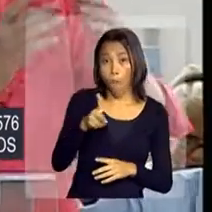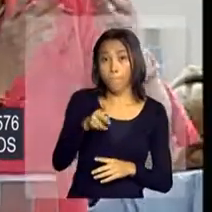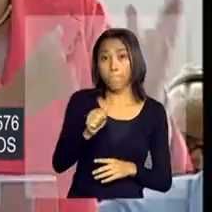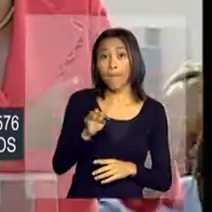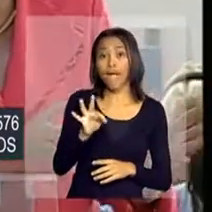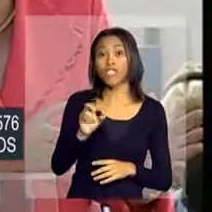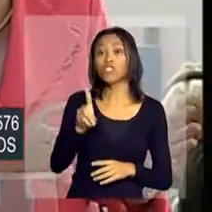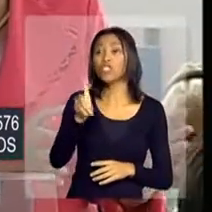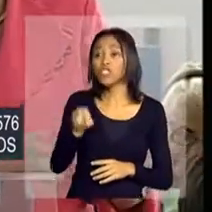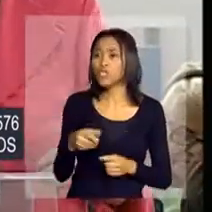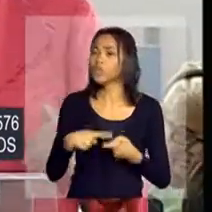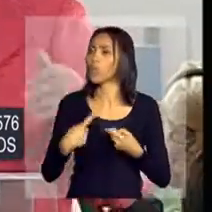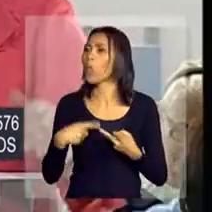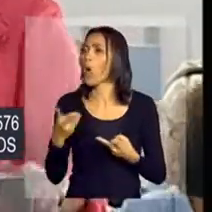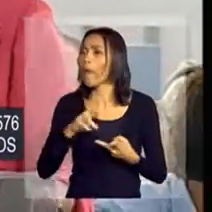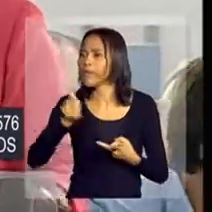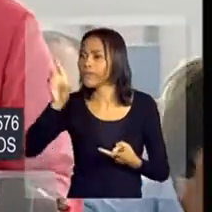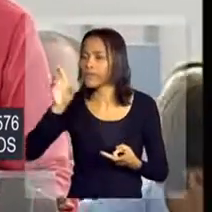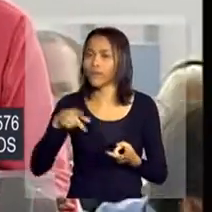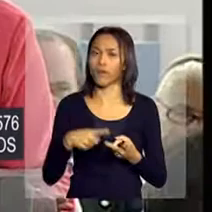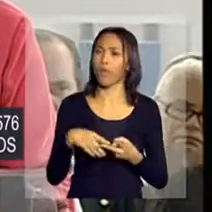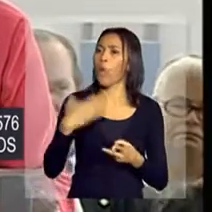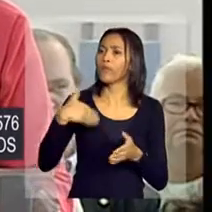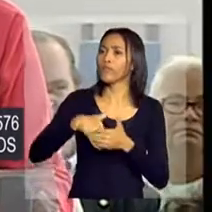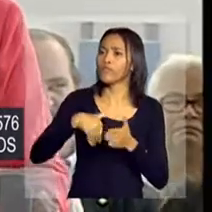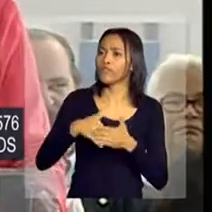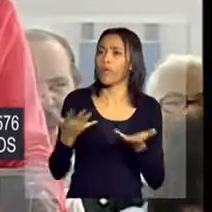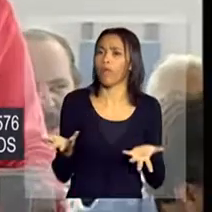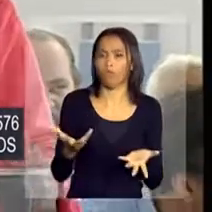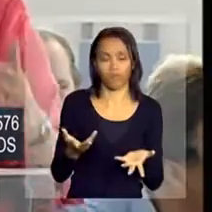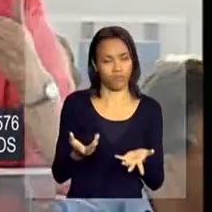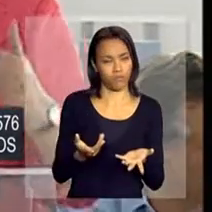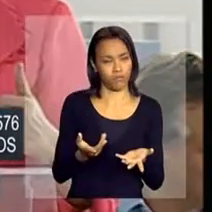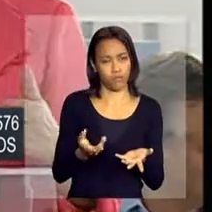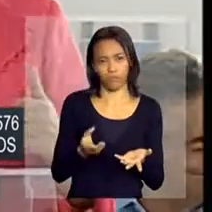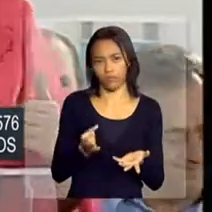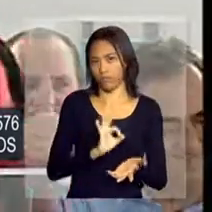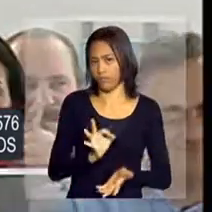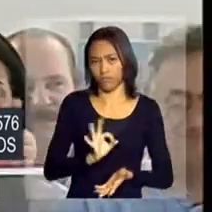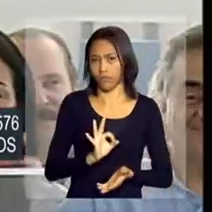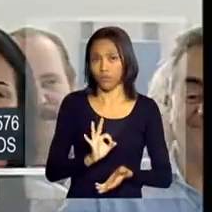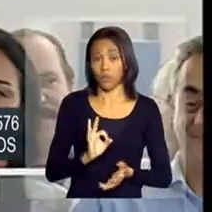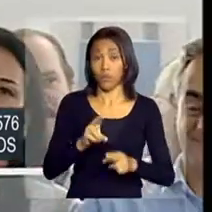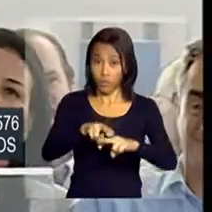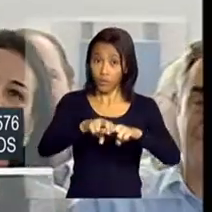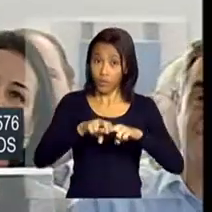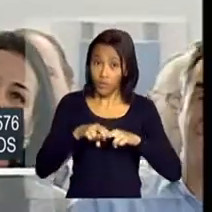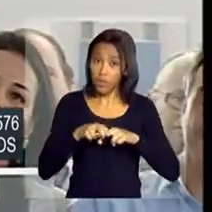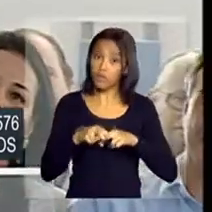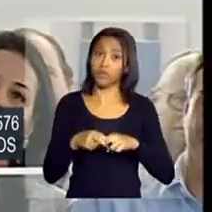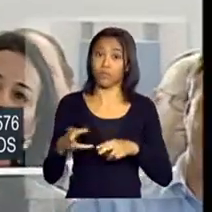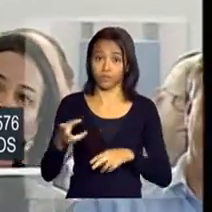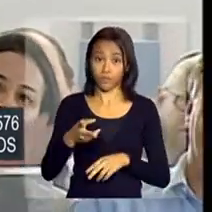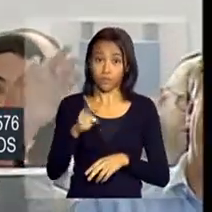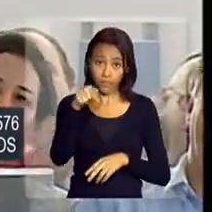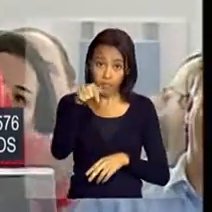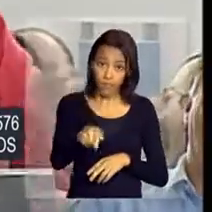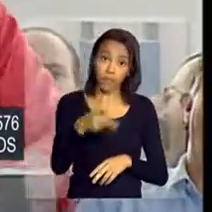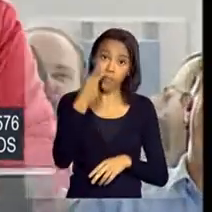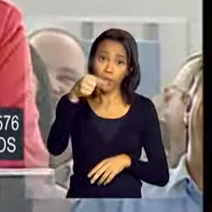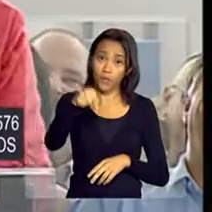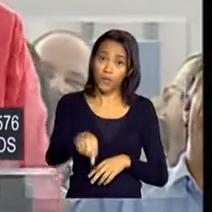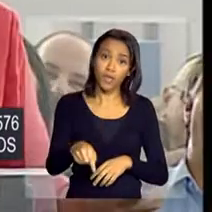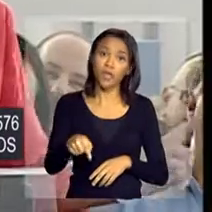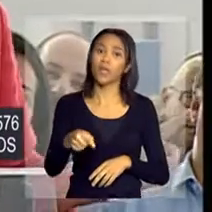de que credo religioso, de que time de futebol. Por isso, apesar do Cartacho querer receber, ele